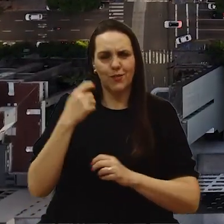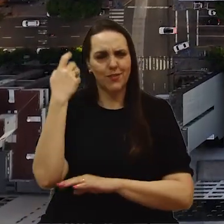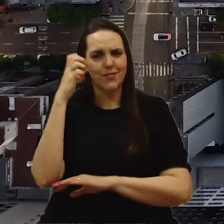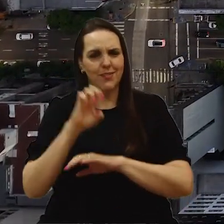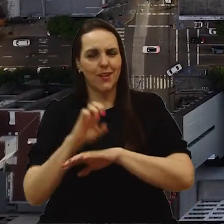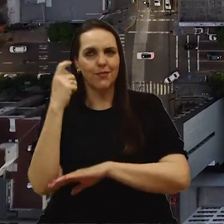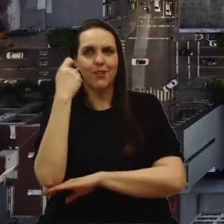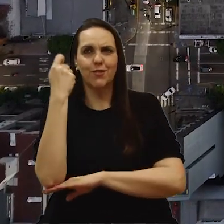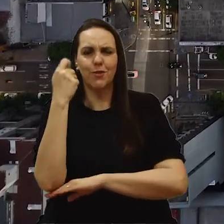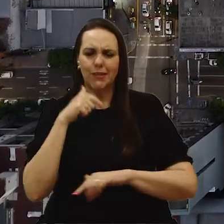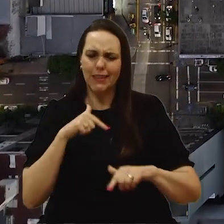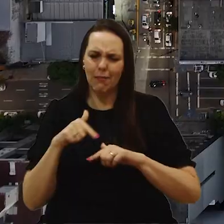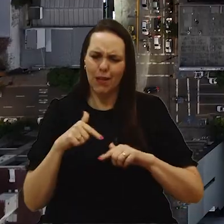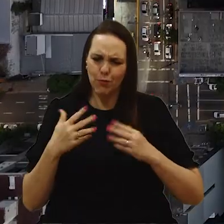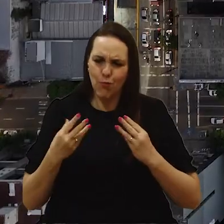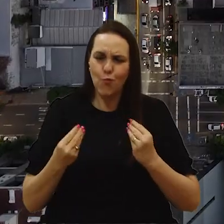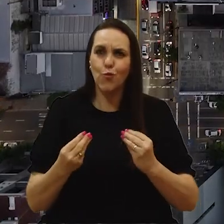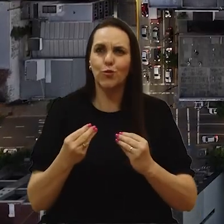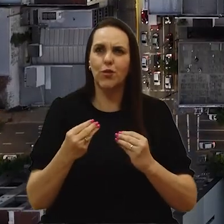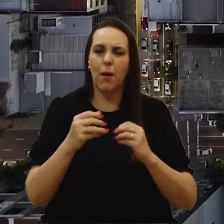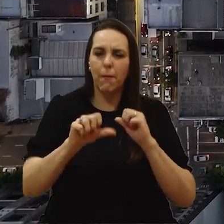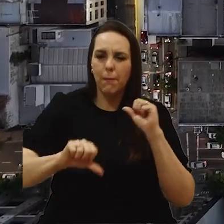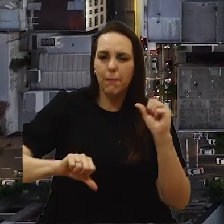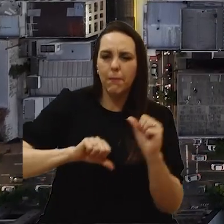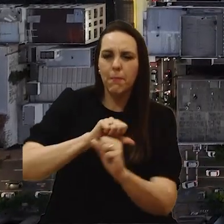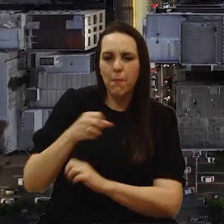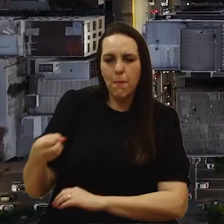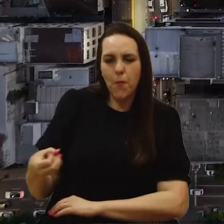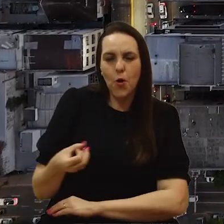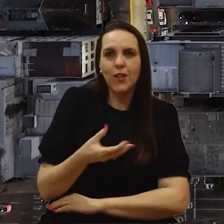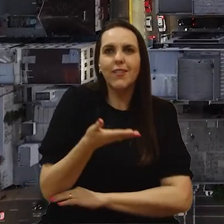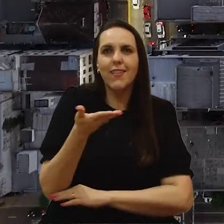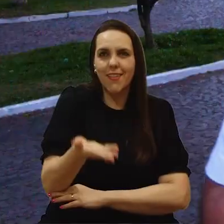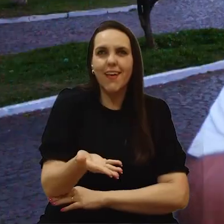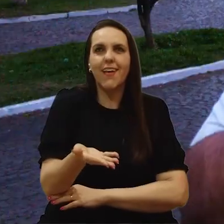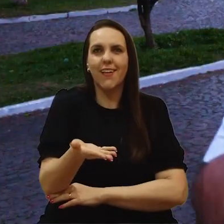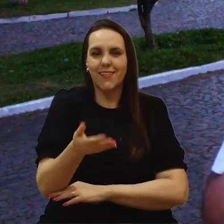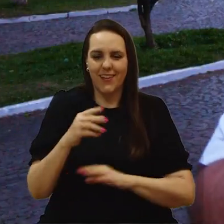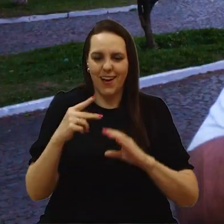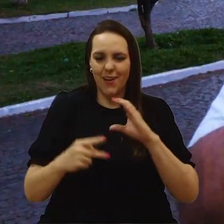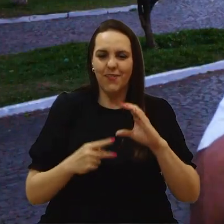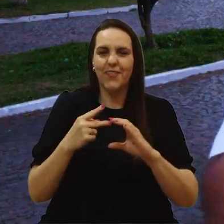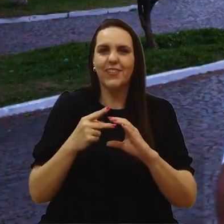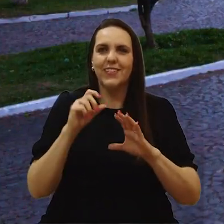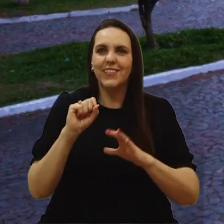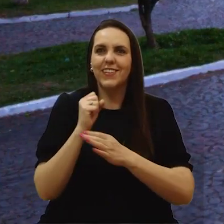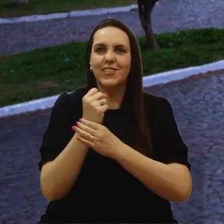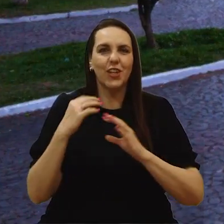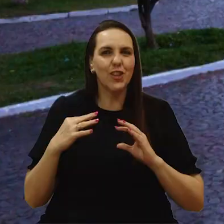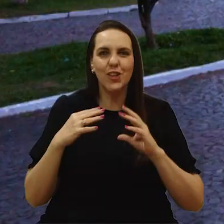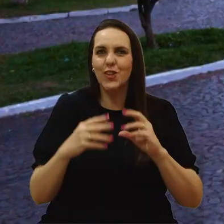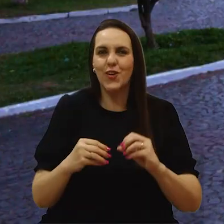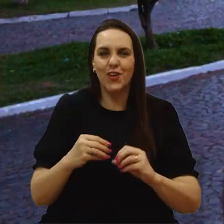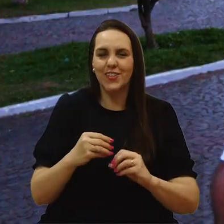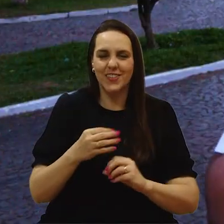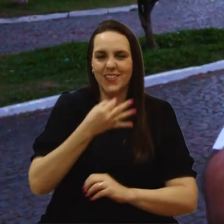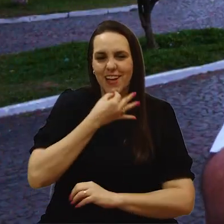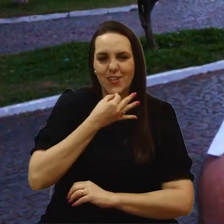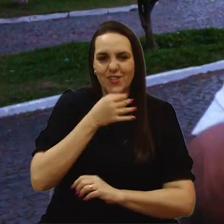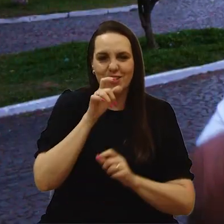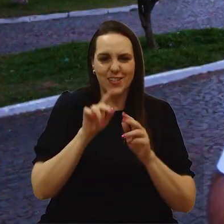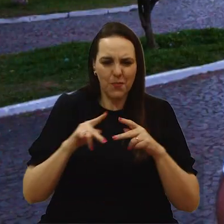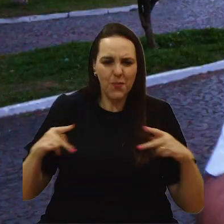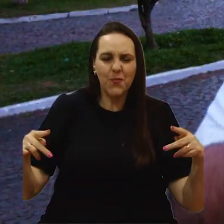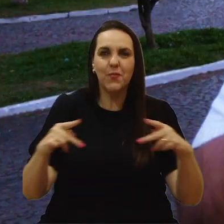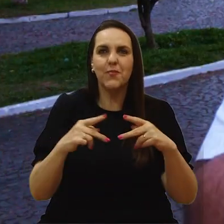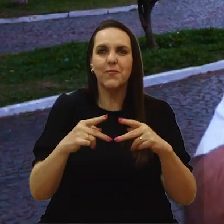Grande do Sul. Trabalhamos muito a fim de modernizar a Câmara de Vereadores, garantir que todos os caxienses